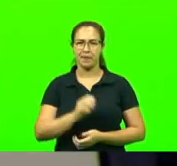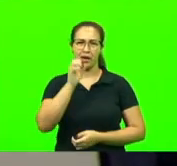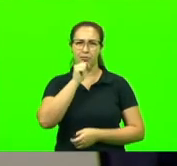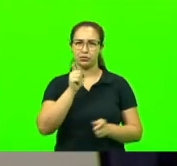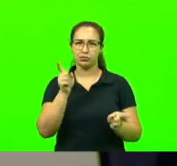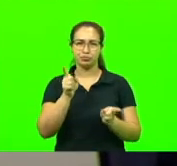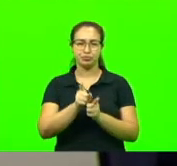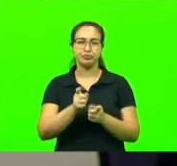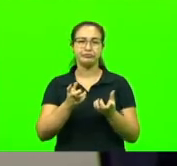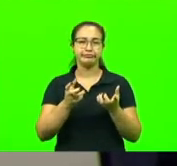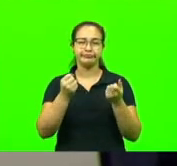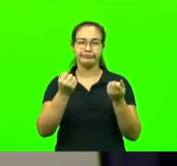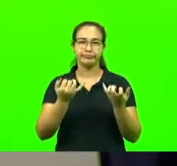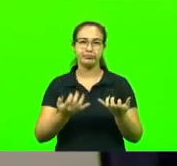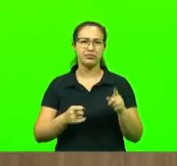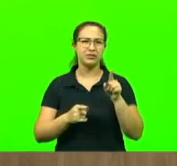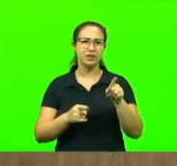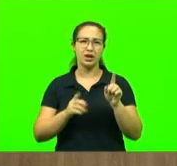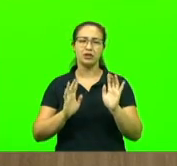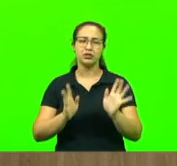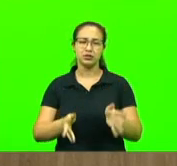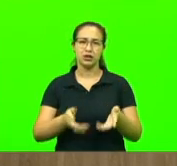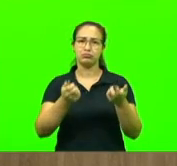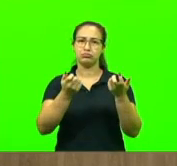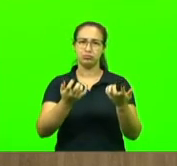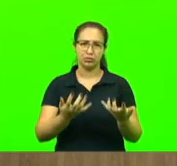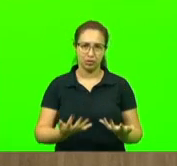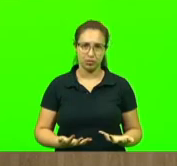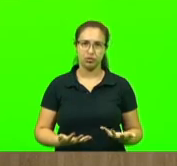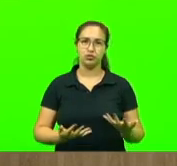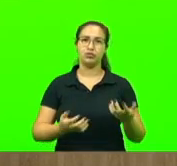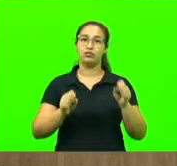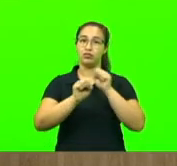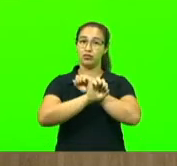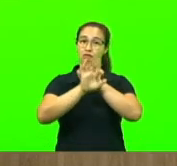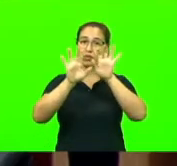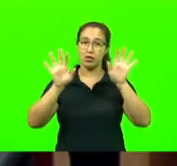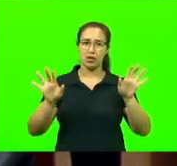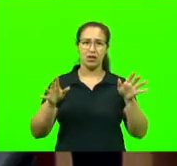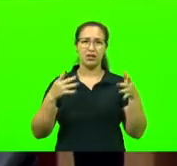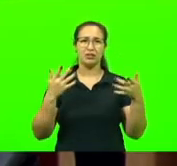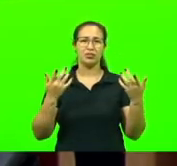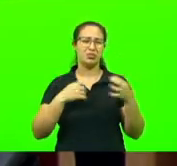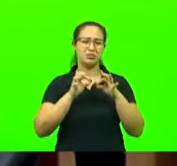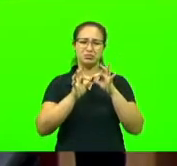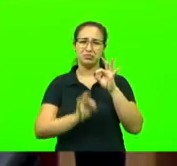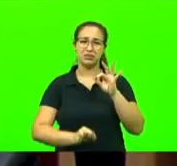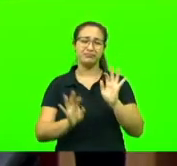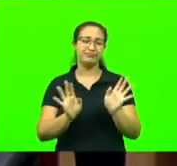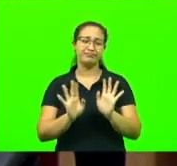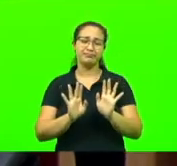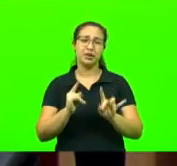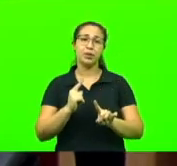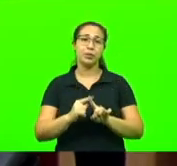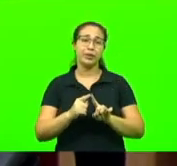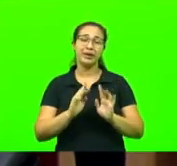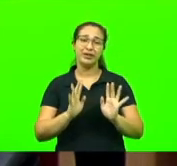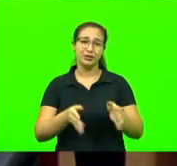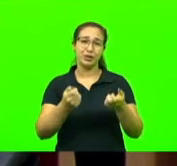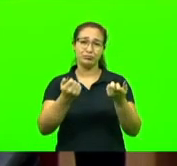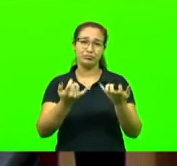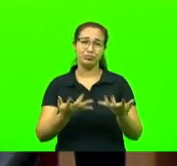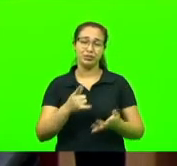O projeto de lei é autoexplicativo. Eu não vou tecer muitos comentários acerca dele, porque, de fato, o que